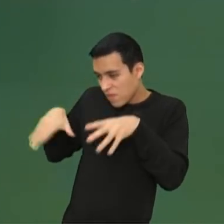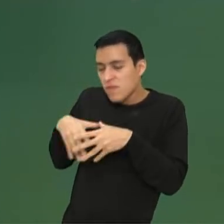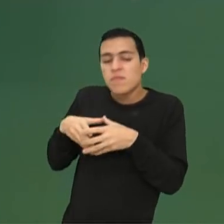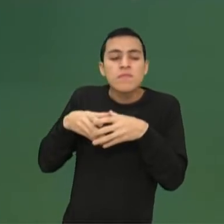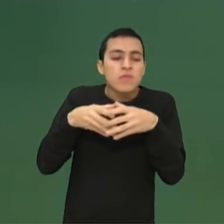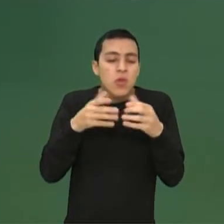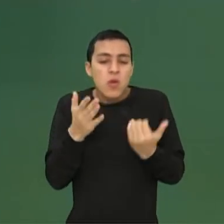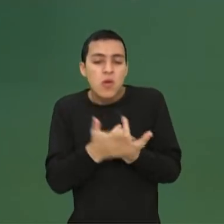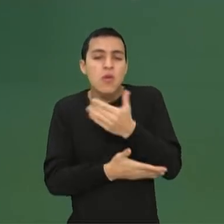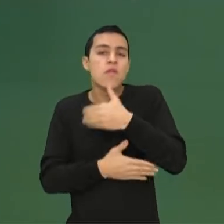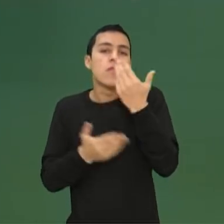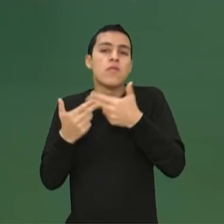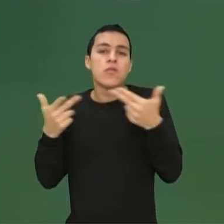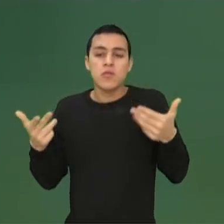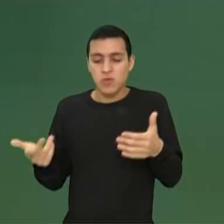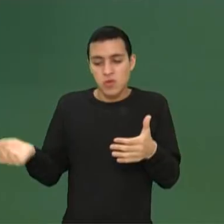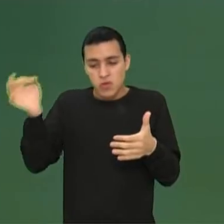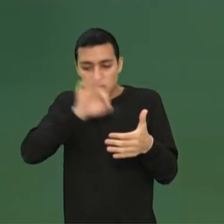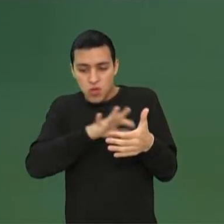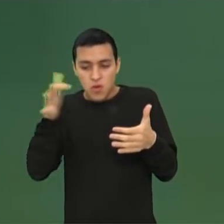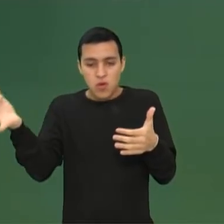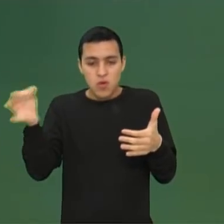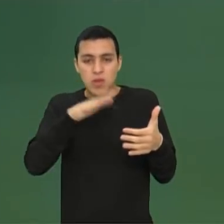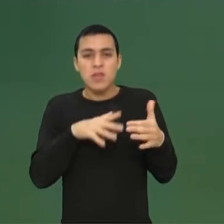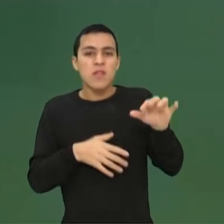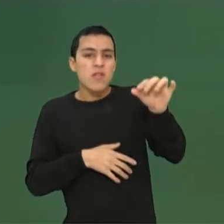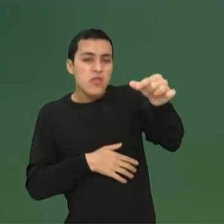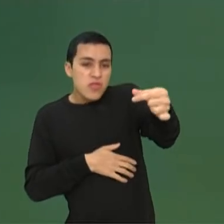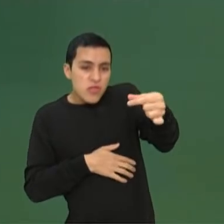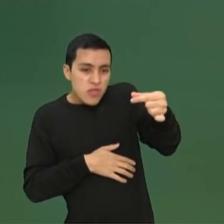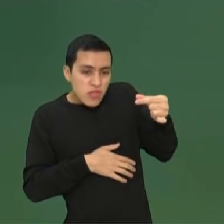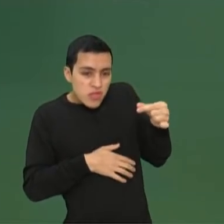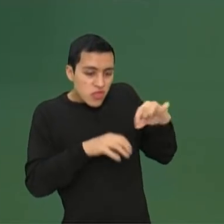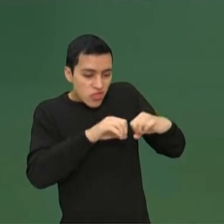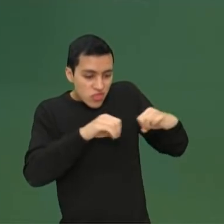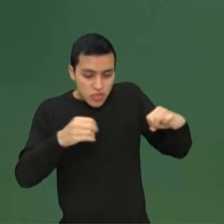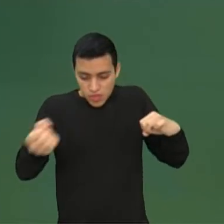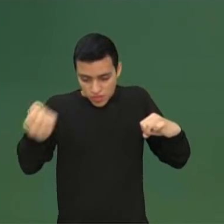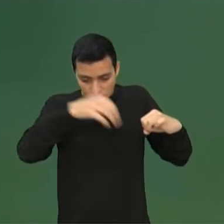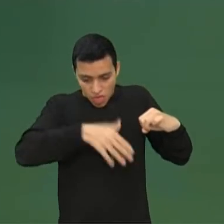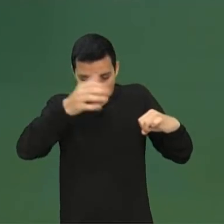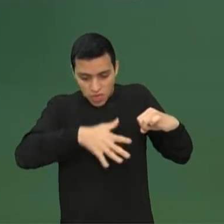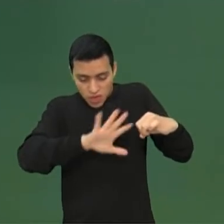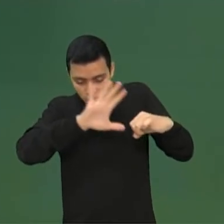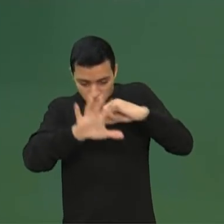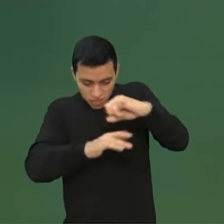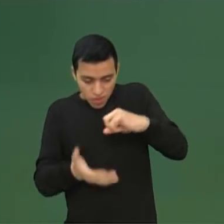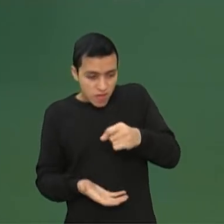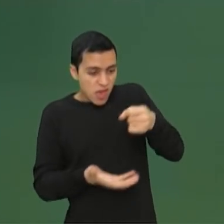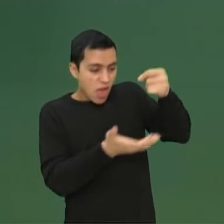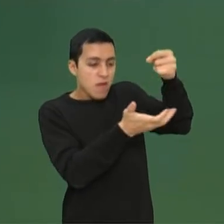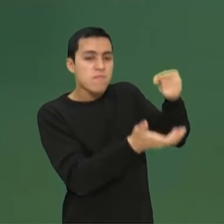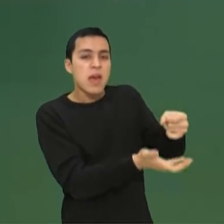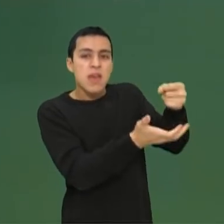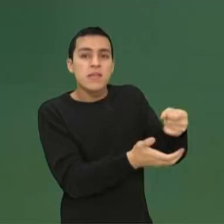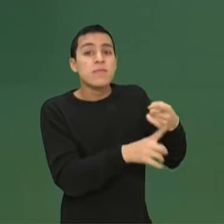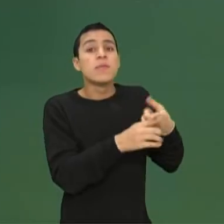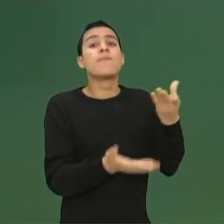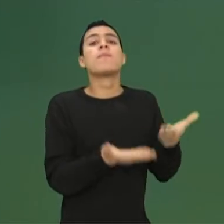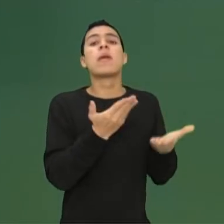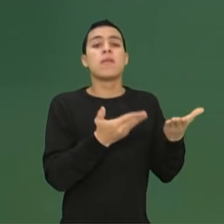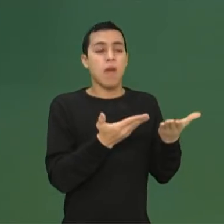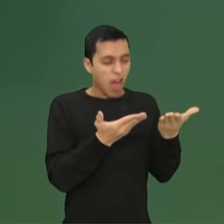comprar frutas. Coloca no pacotinho, né, no saquinho plástico e vai pesar, porque esses produtos são vendidos pelo seu